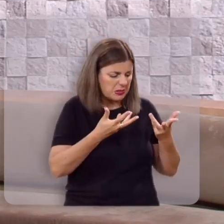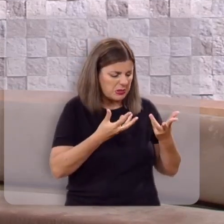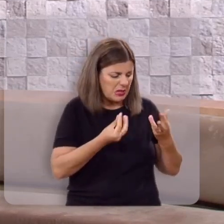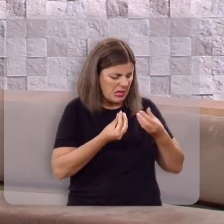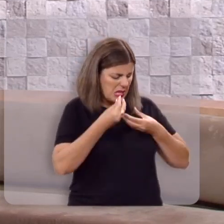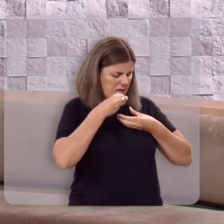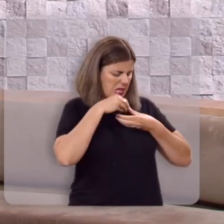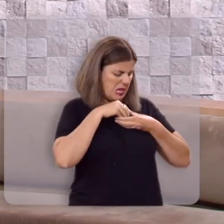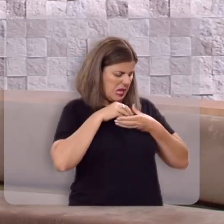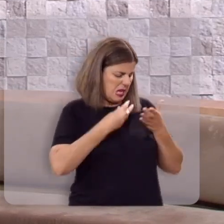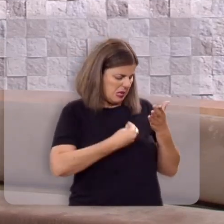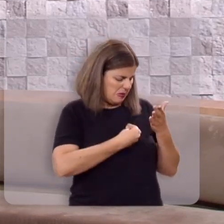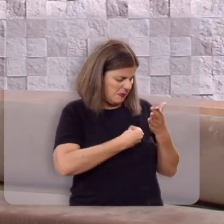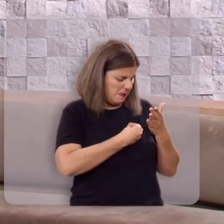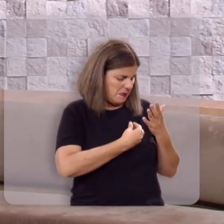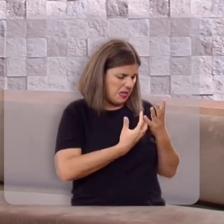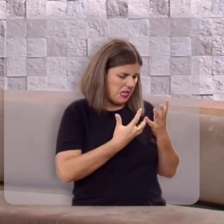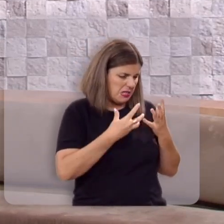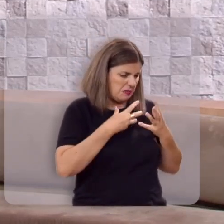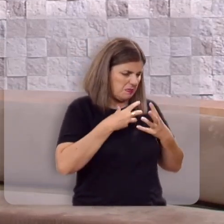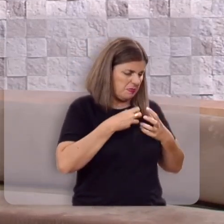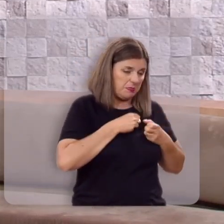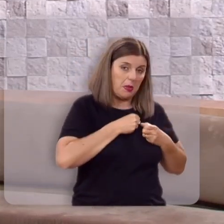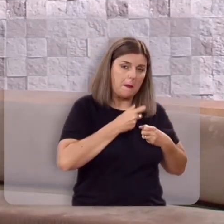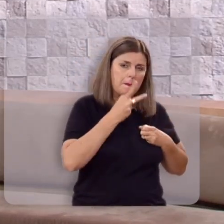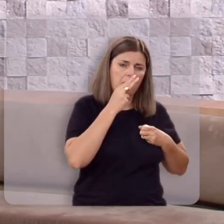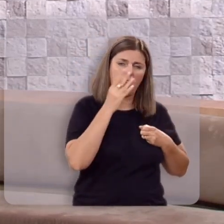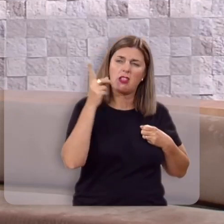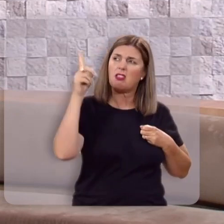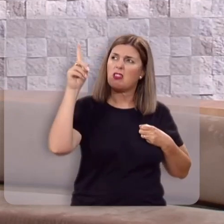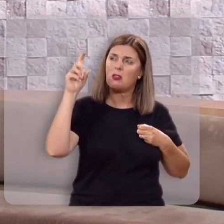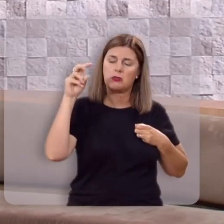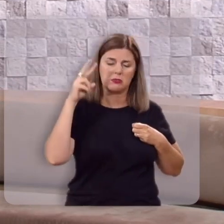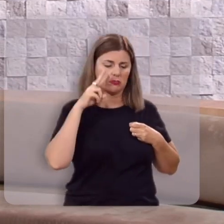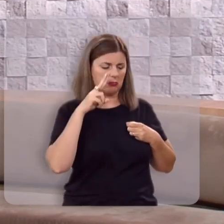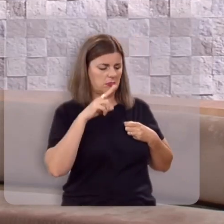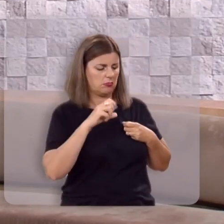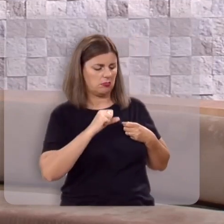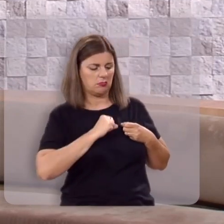essa maldade, toda essa sujeira, isso provoca a ira de Deus.